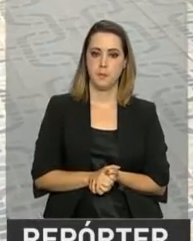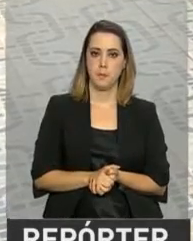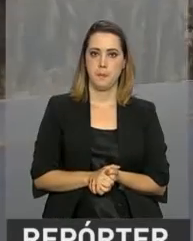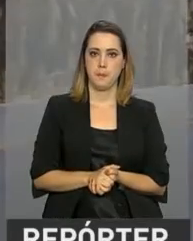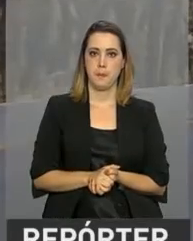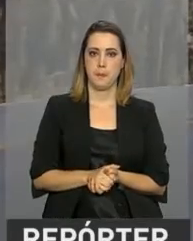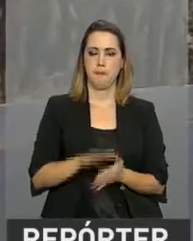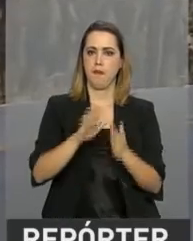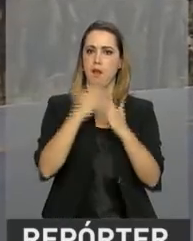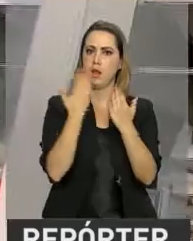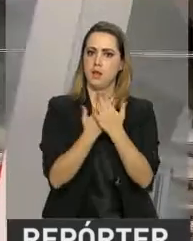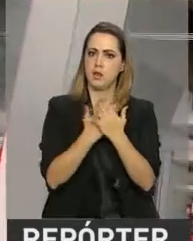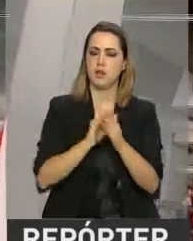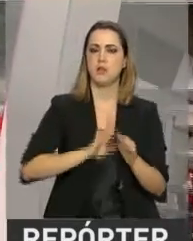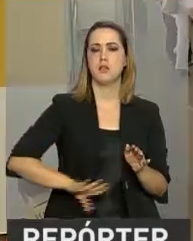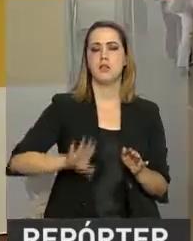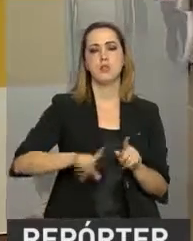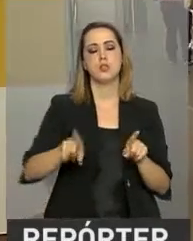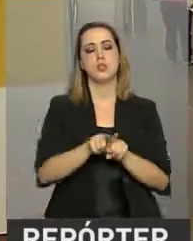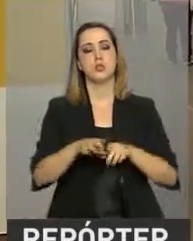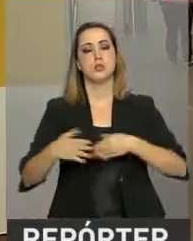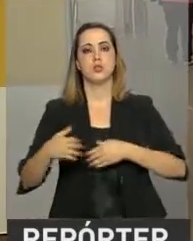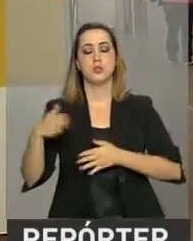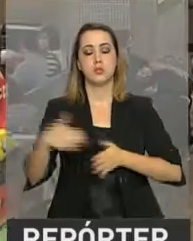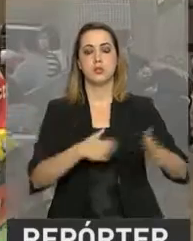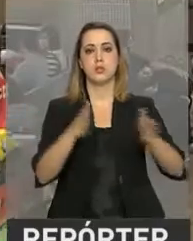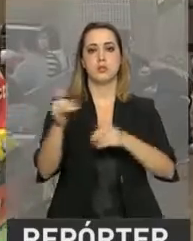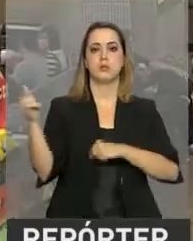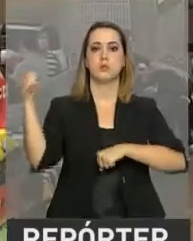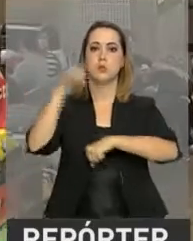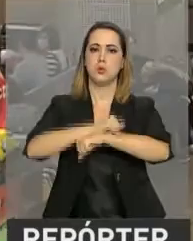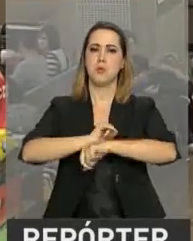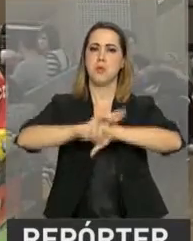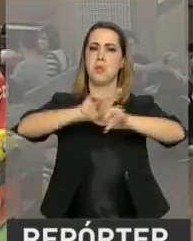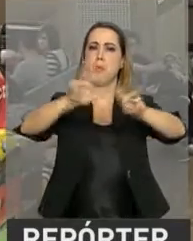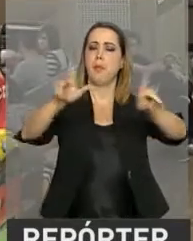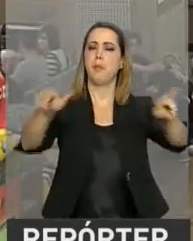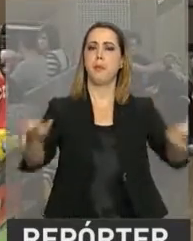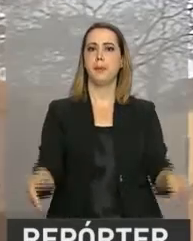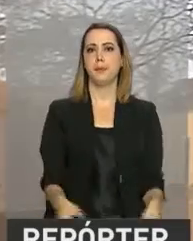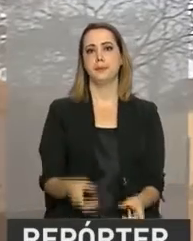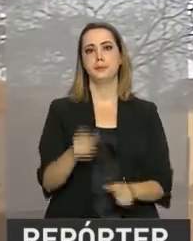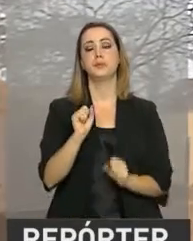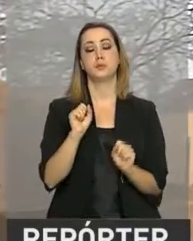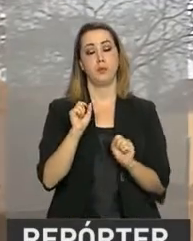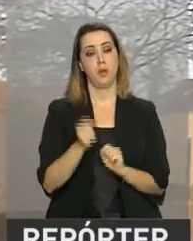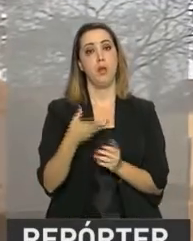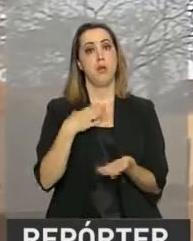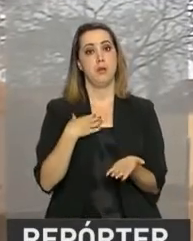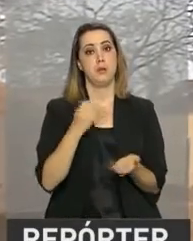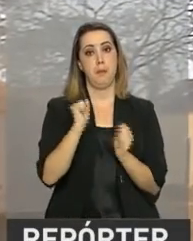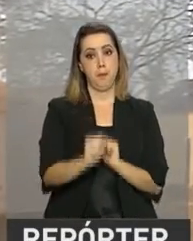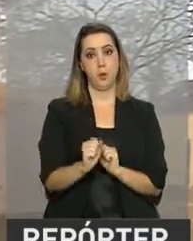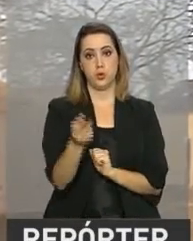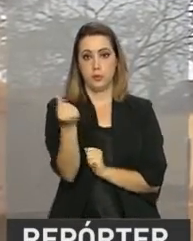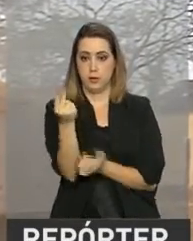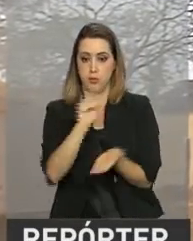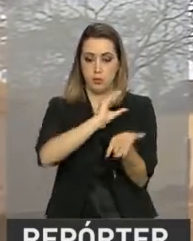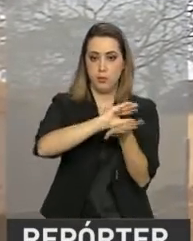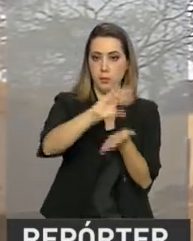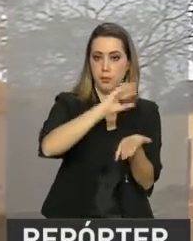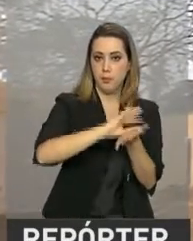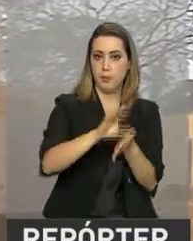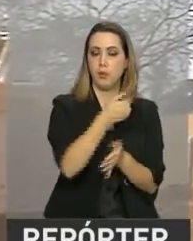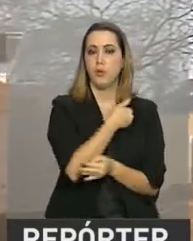creches estradas hospitais aeroportos a lista não pára por aí para investir nisso tudo o